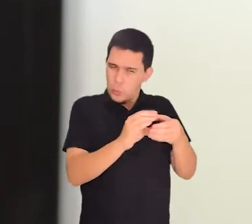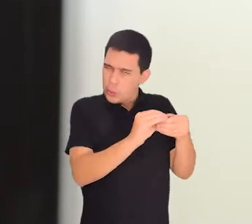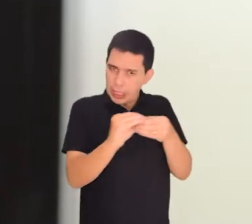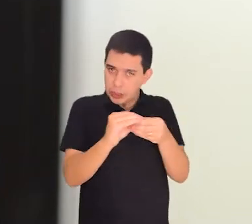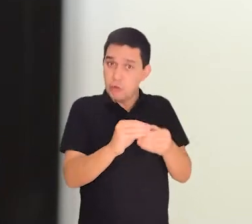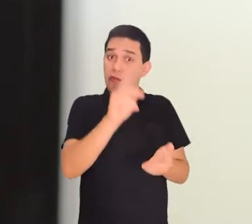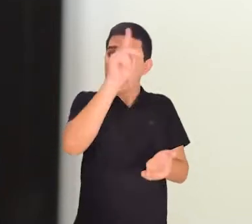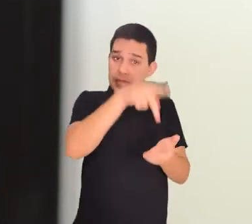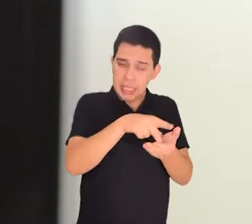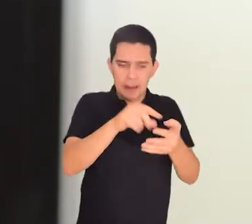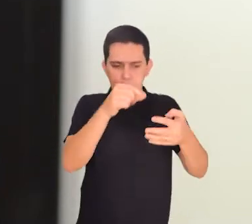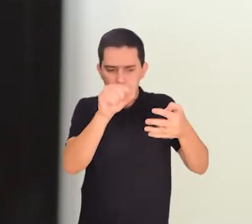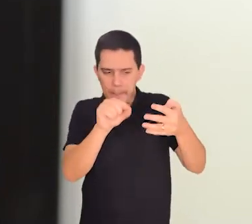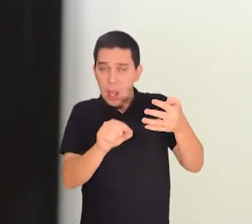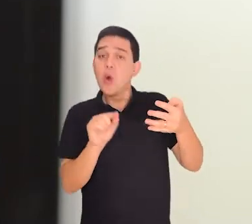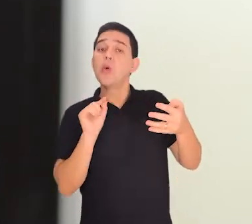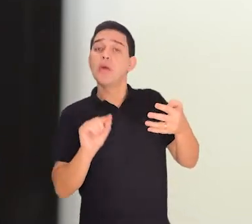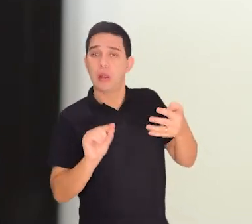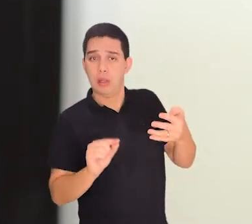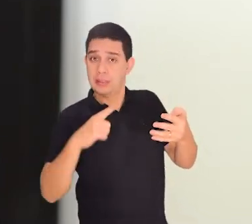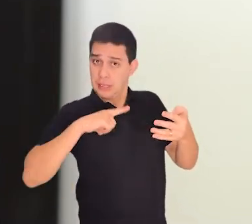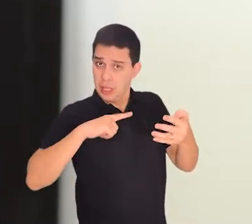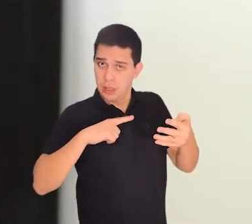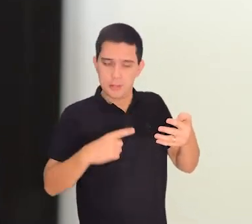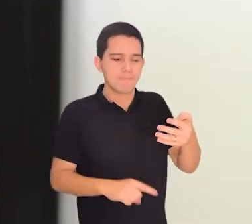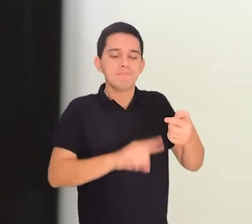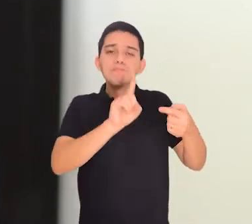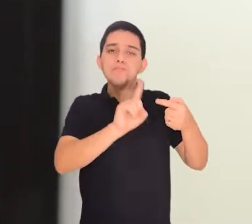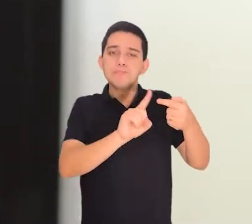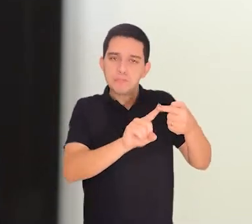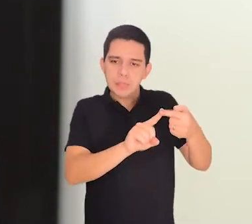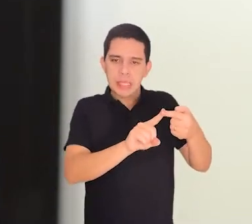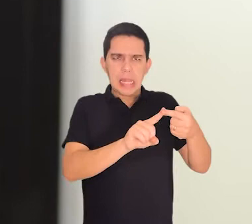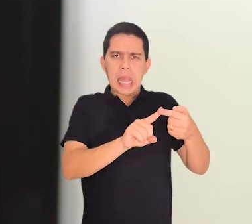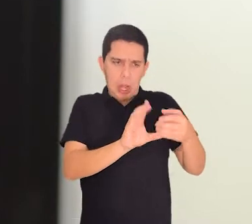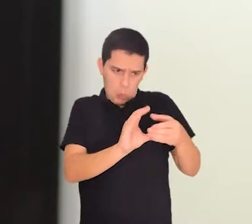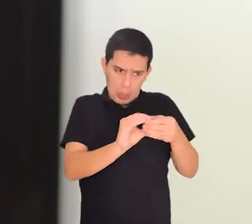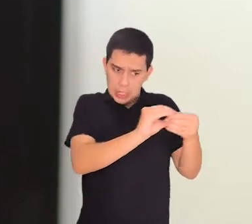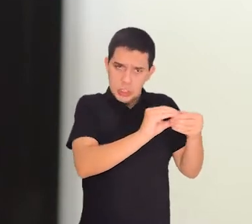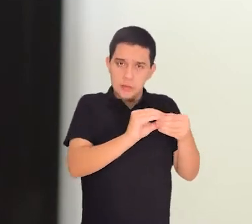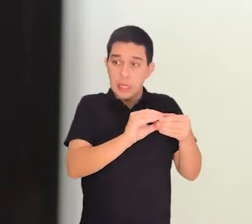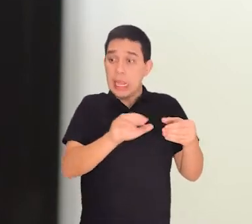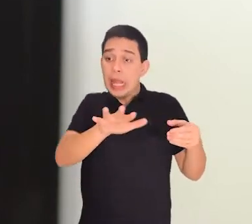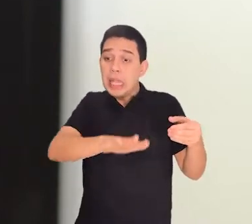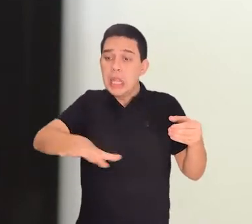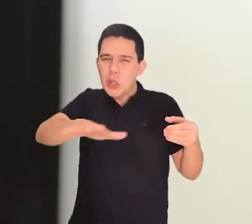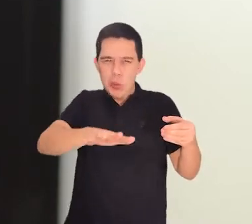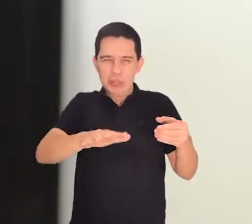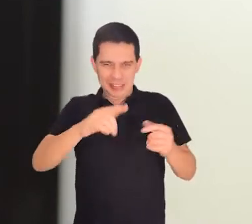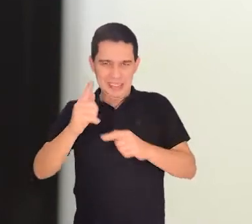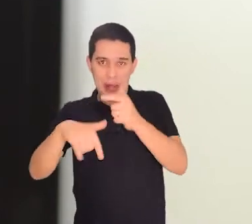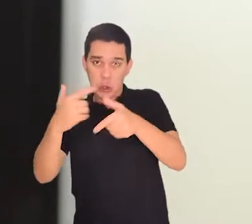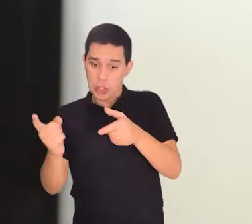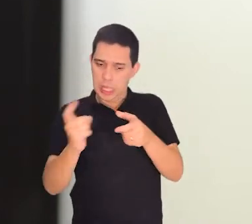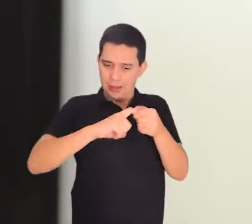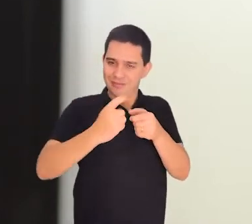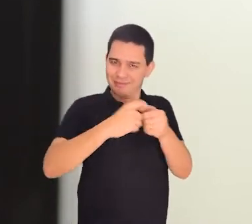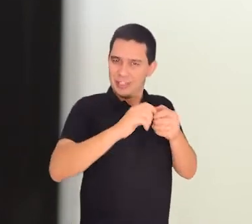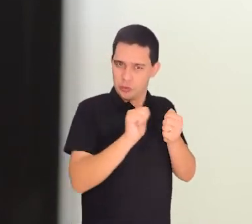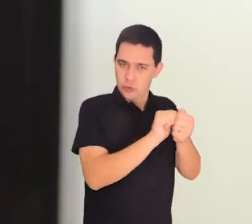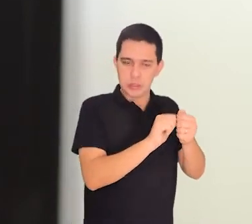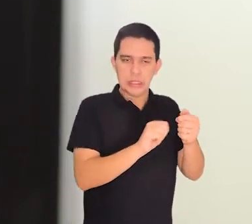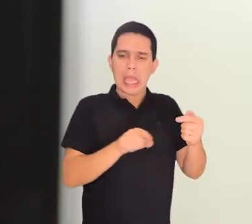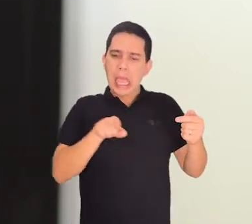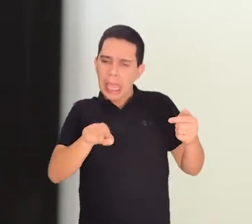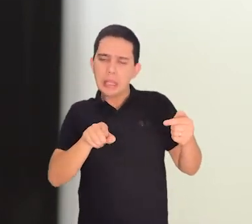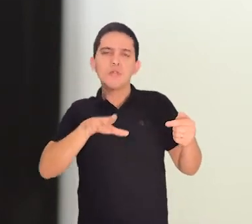verdadeiras associações, né, em que o trabalhador ele participa da vida da cooperativa. Ele conhece os